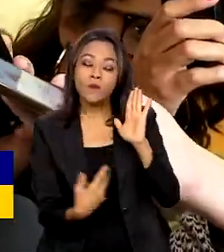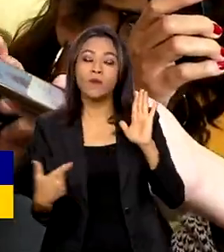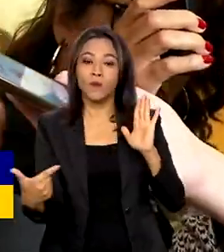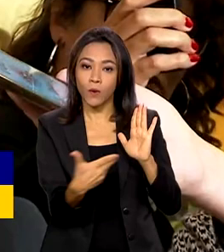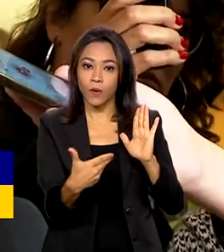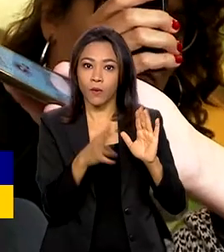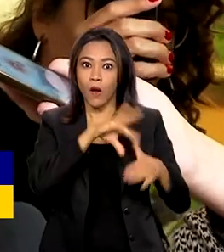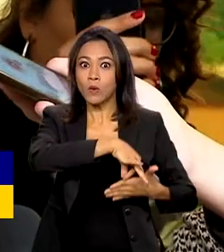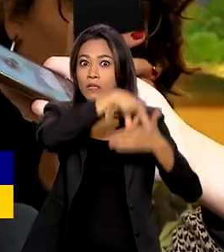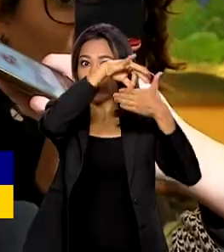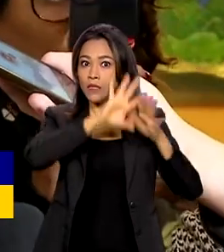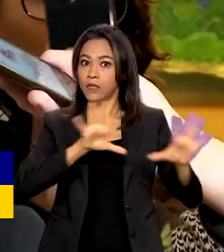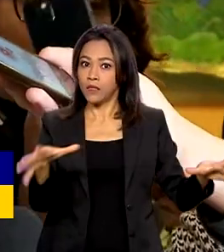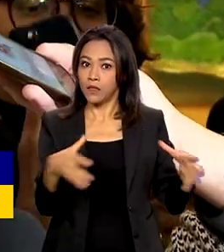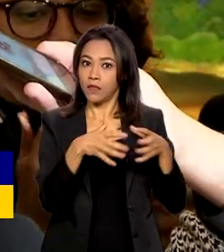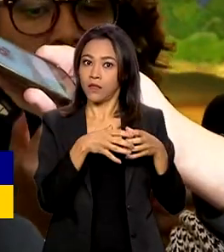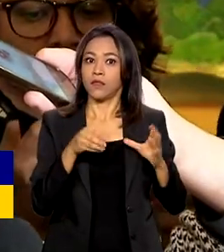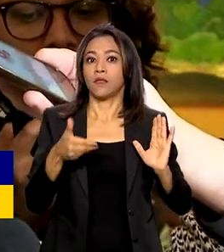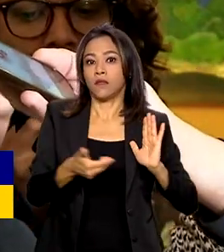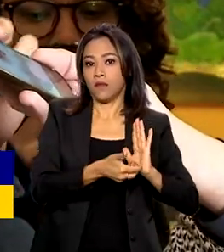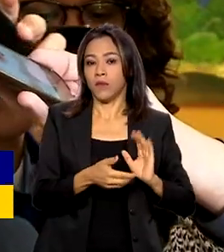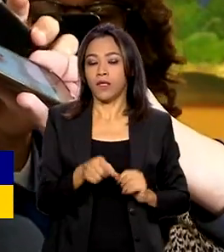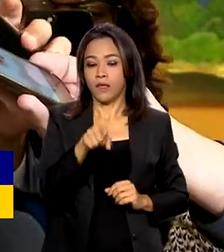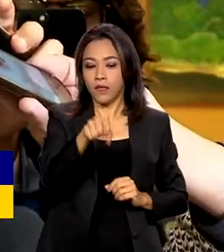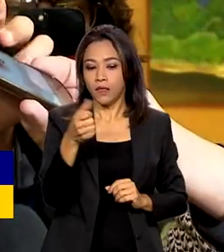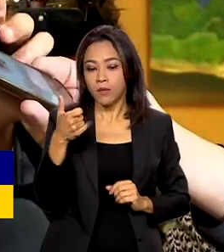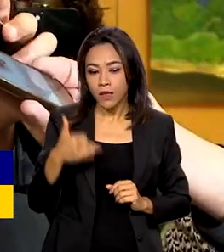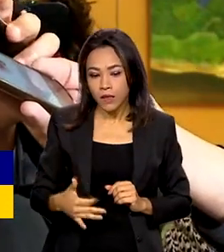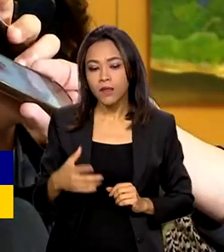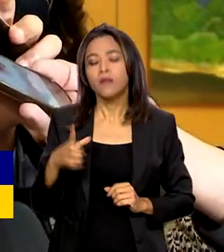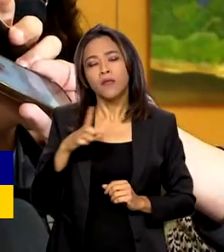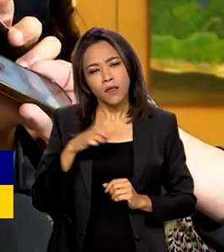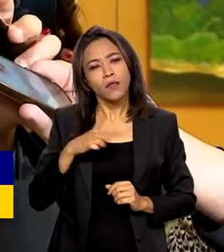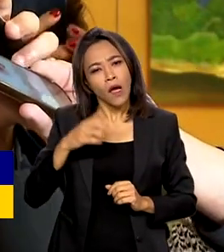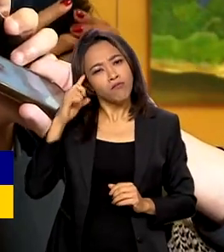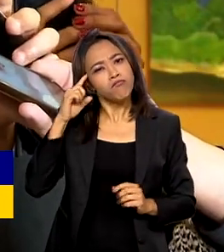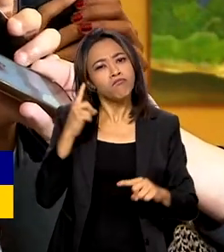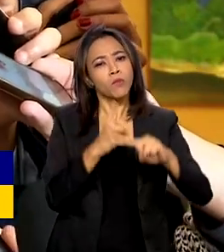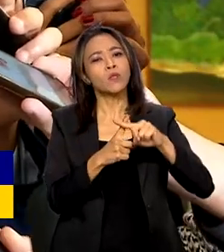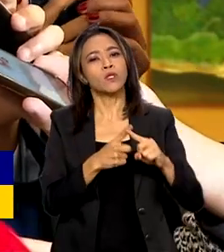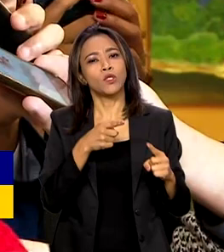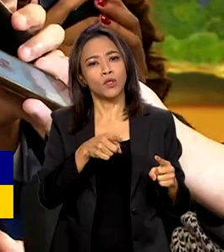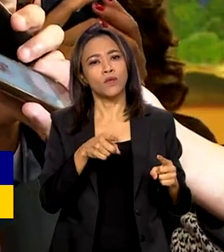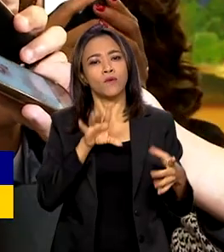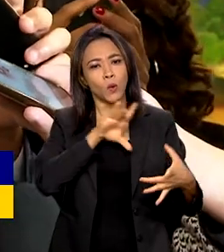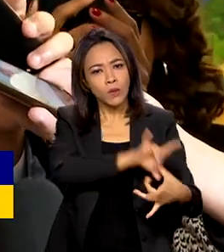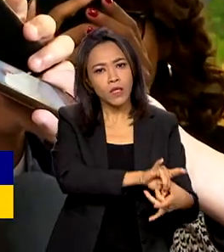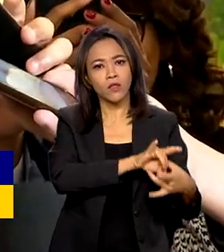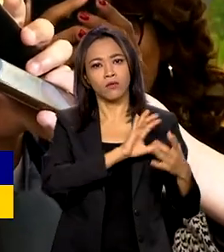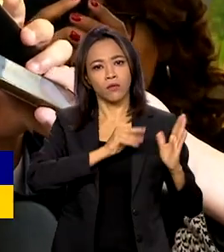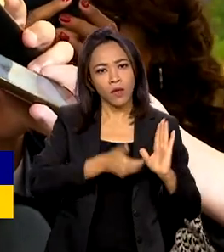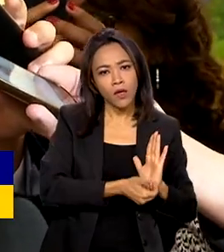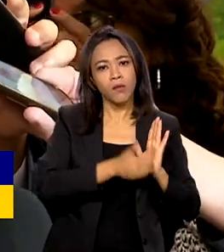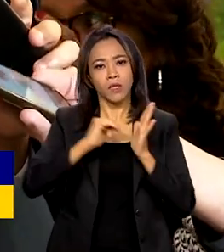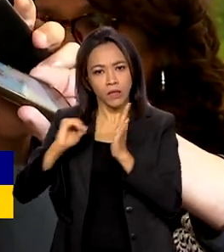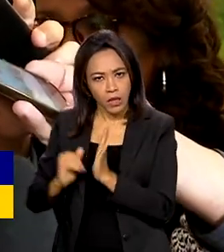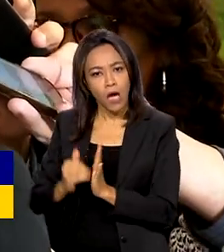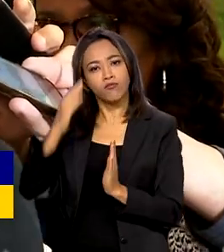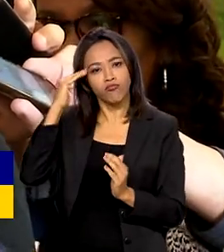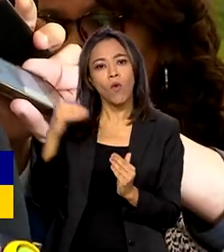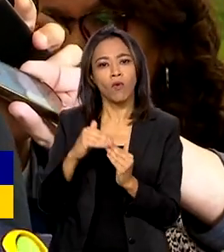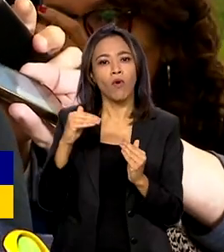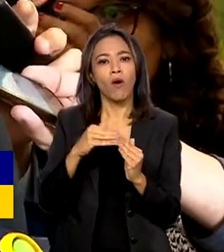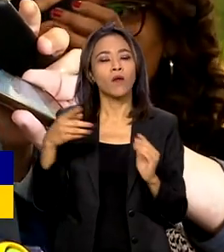Quero reafirmar que tenho visto um ambiente extremamente positivo, tanto na Câmara quanto no Senado,